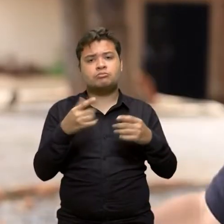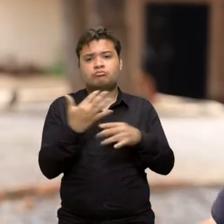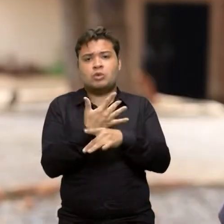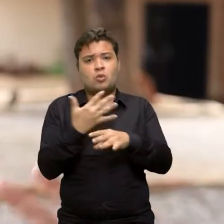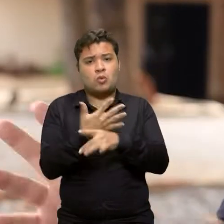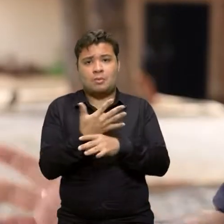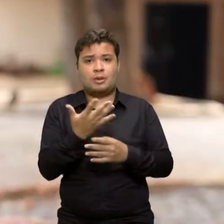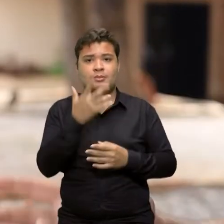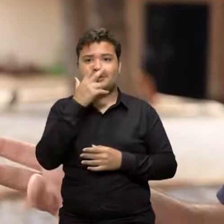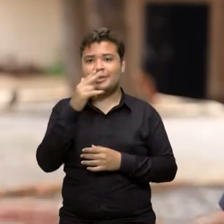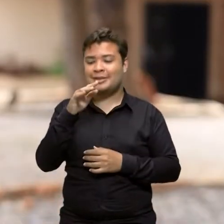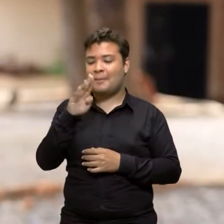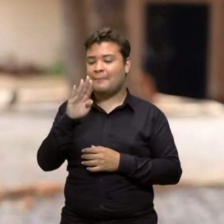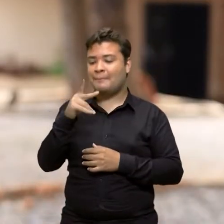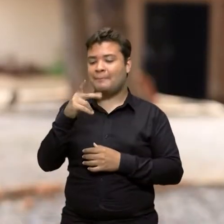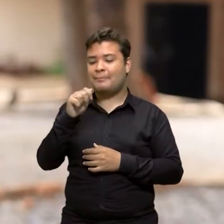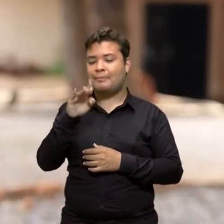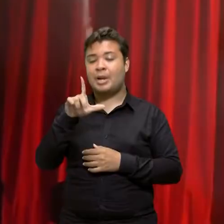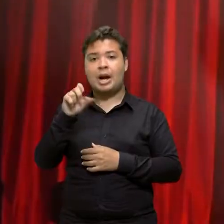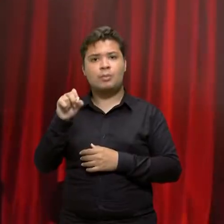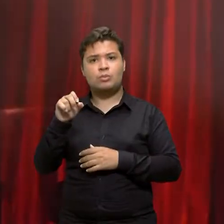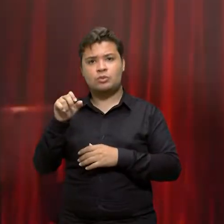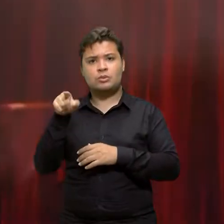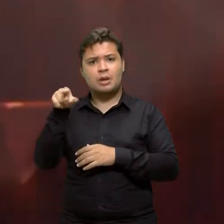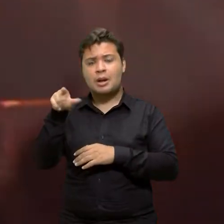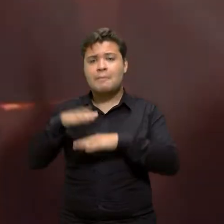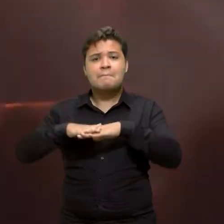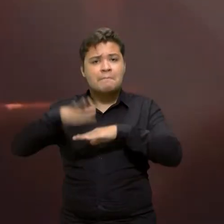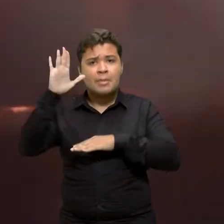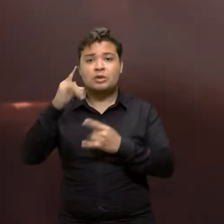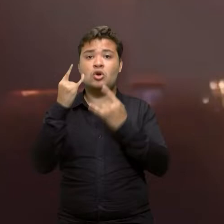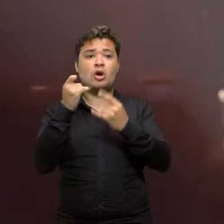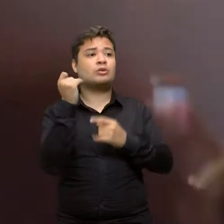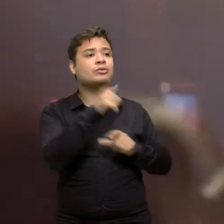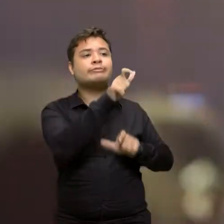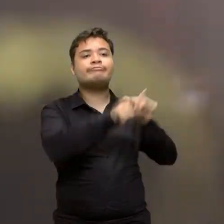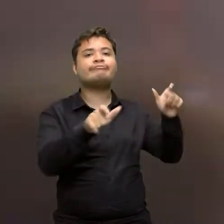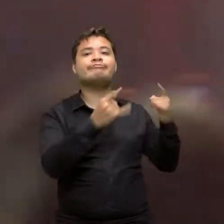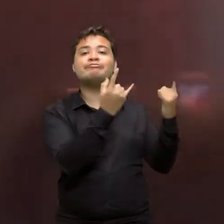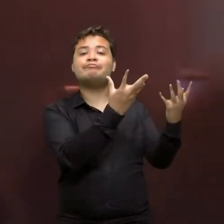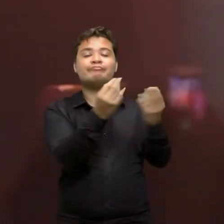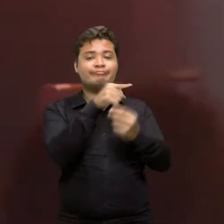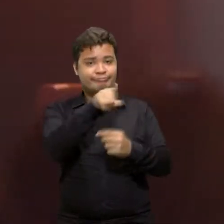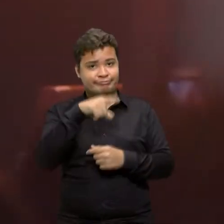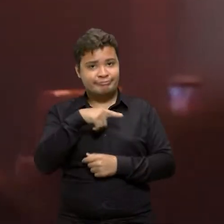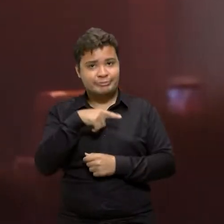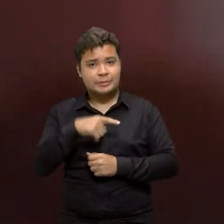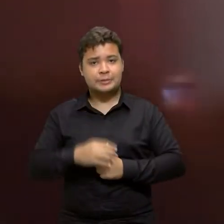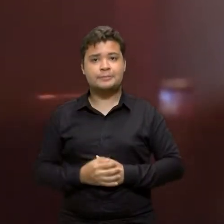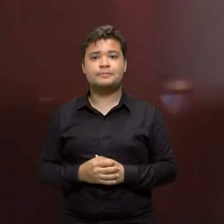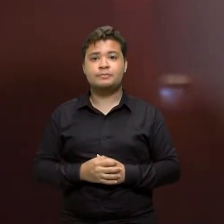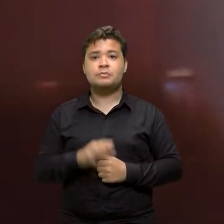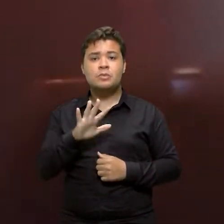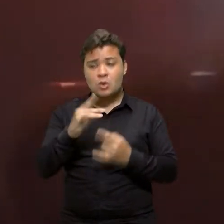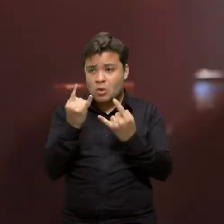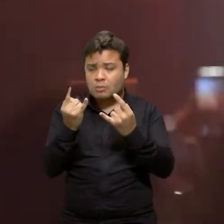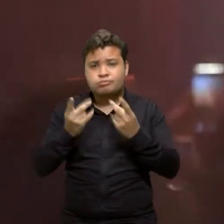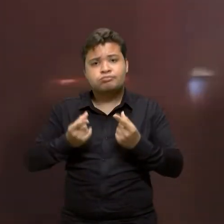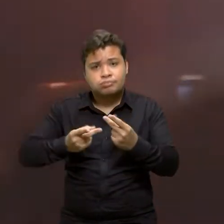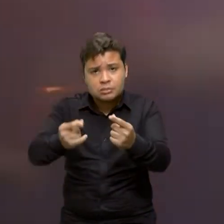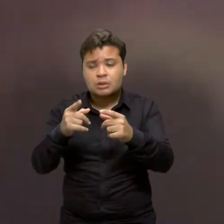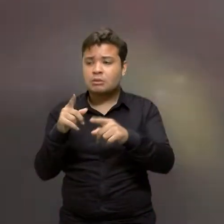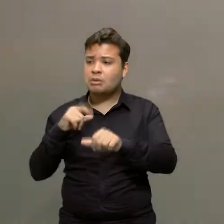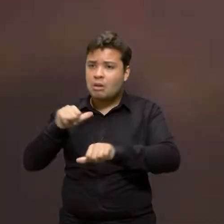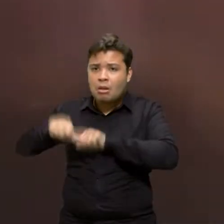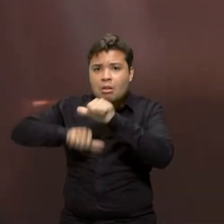um monte de roqueiro que está por aí hoje em dia. Então eu acho que o rock muda de atitude, mas o rock vai permanecer e se transforma. E o Festival